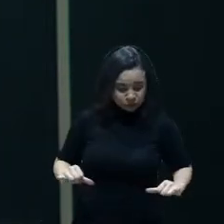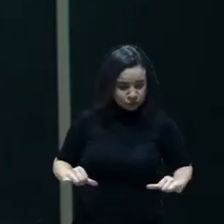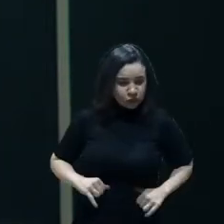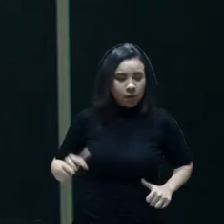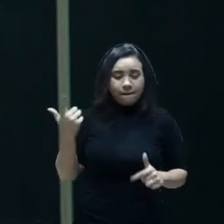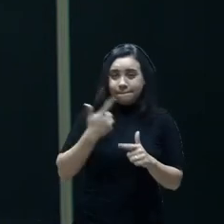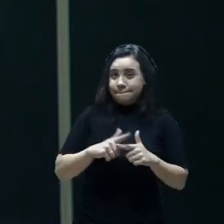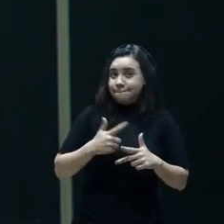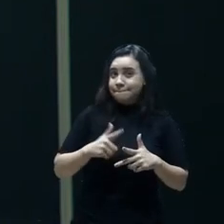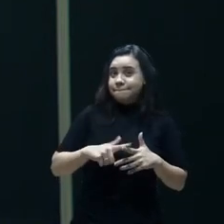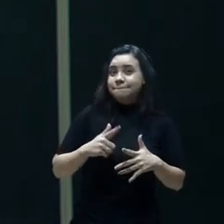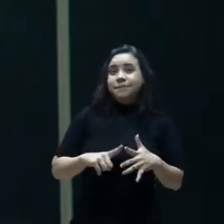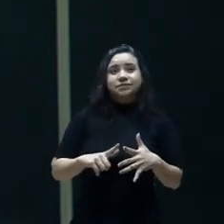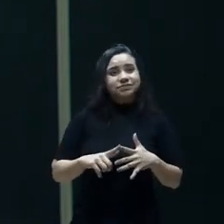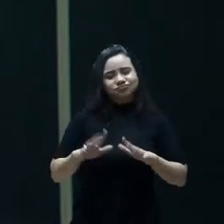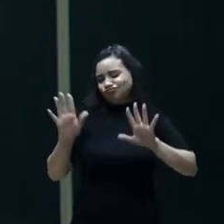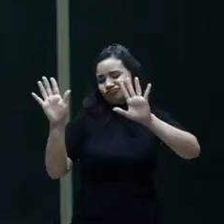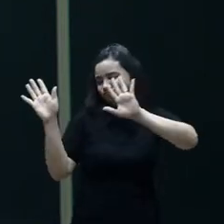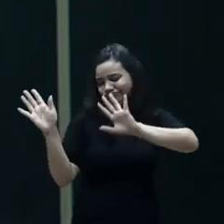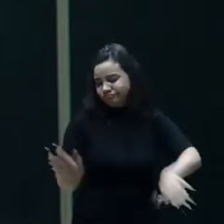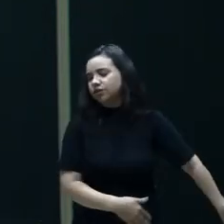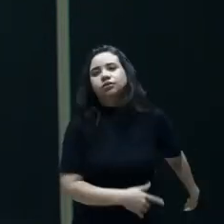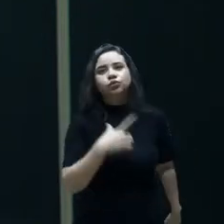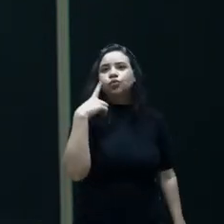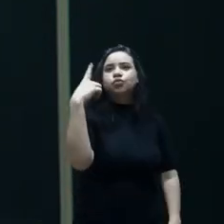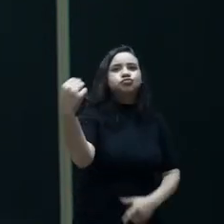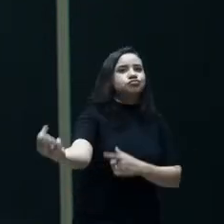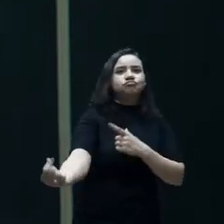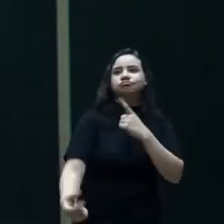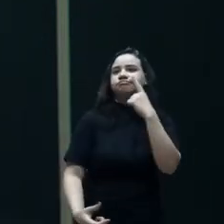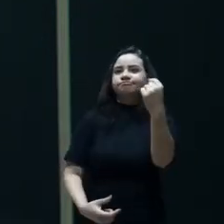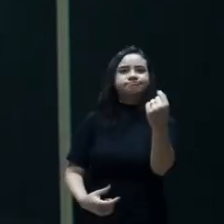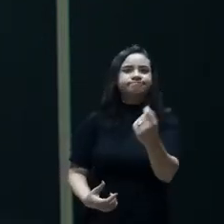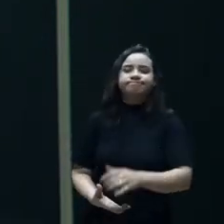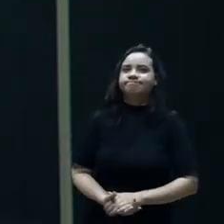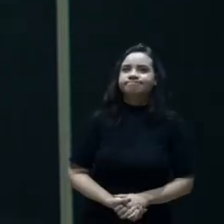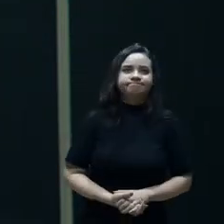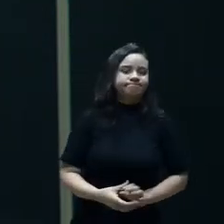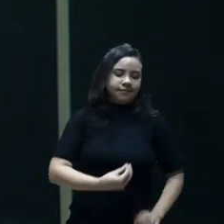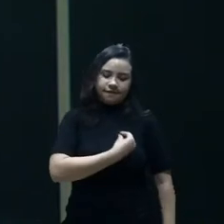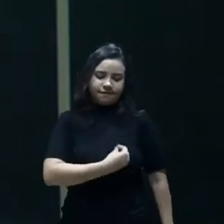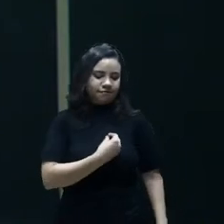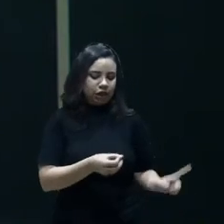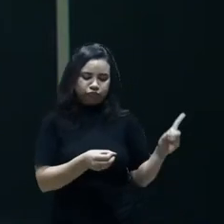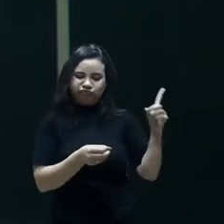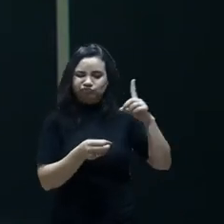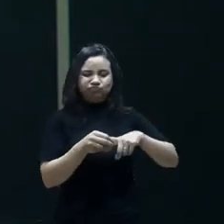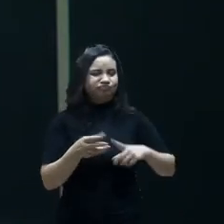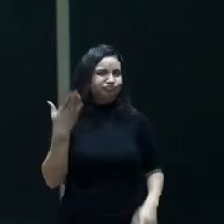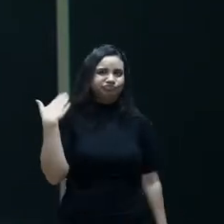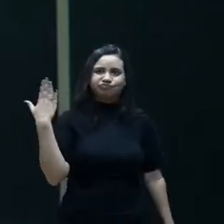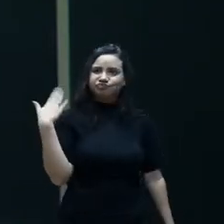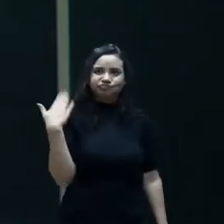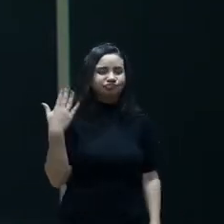dificuldade, e ele diz: isso não é para mim, vou voltar à minha vida antiga, vou voltar ao que